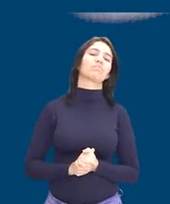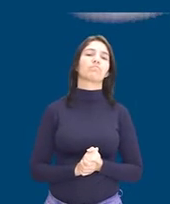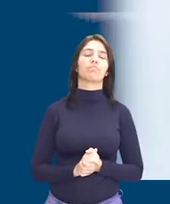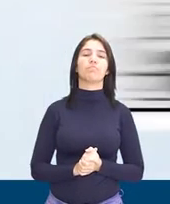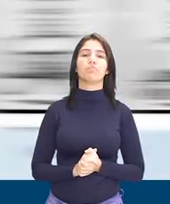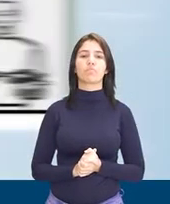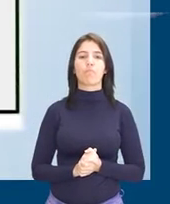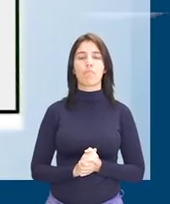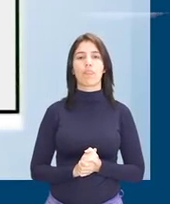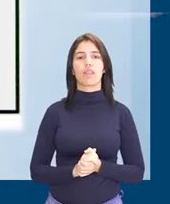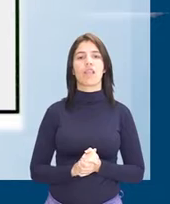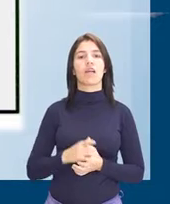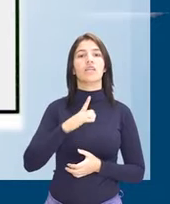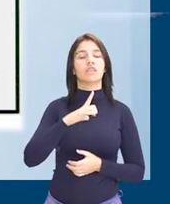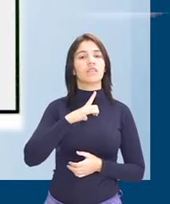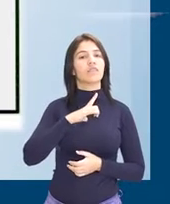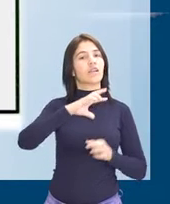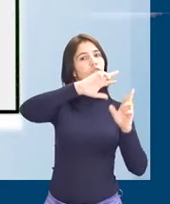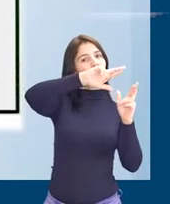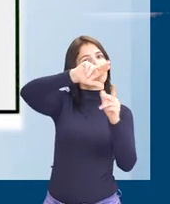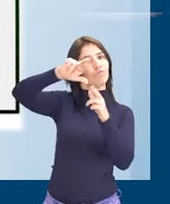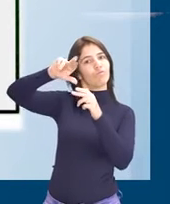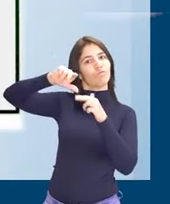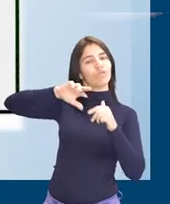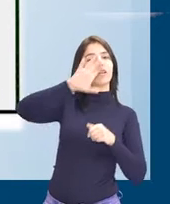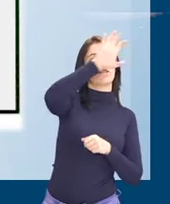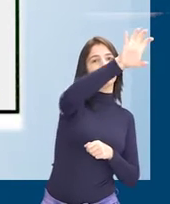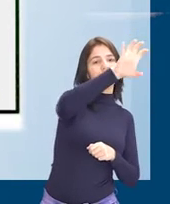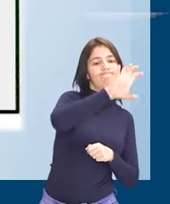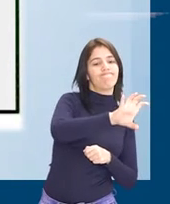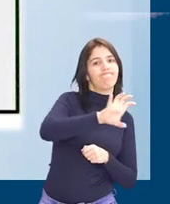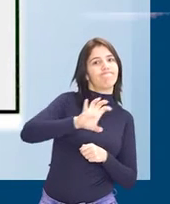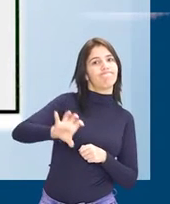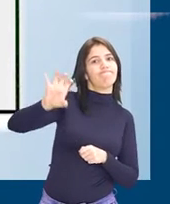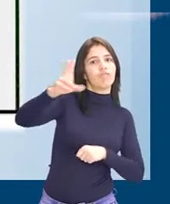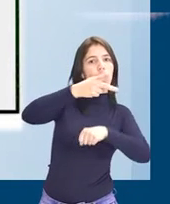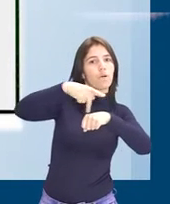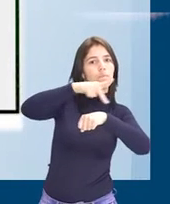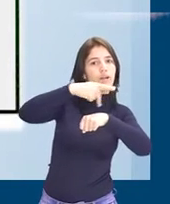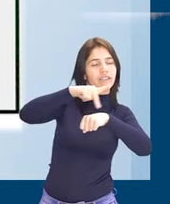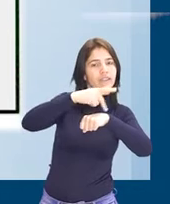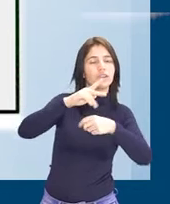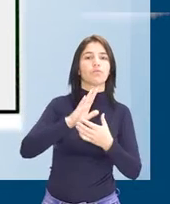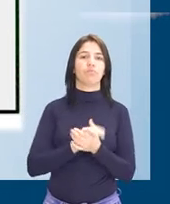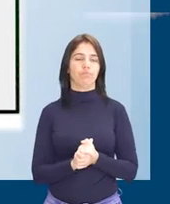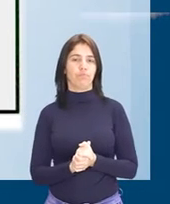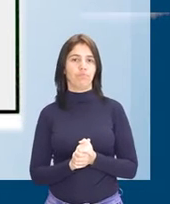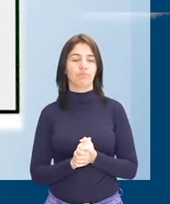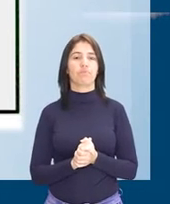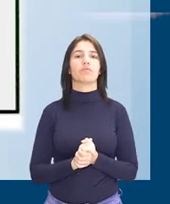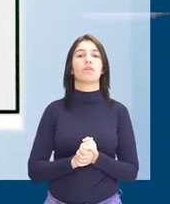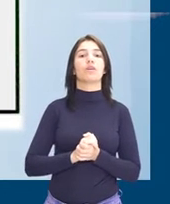Variação regional. Representa as variações regionais de sinais uma região para outra no mesmo país. Por exemplo, a